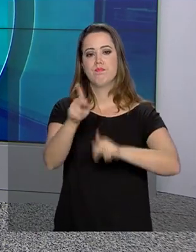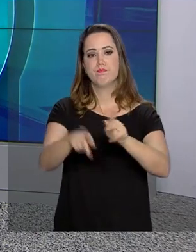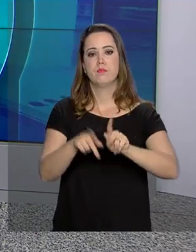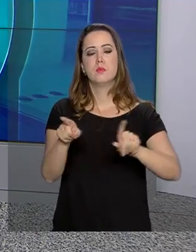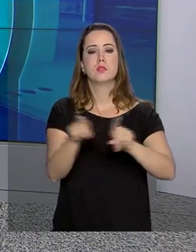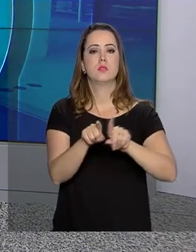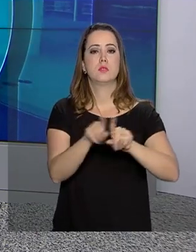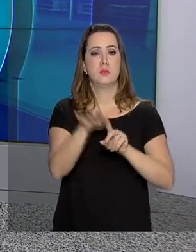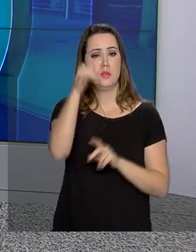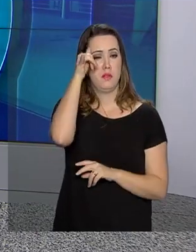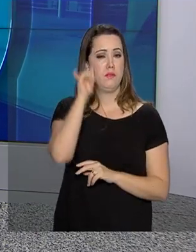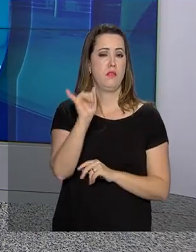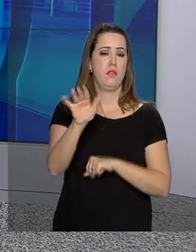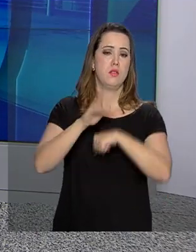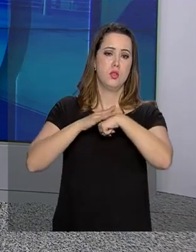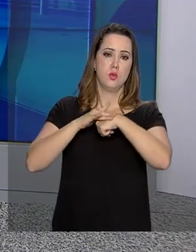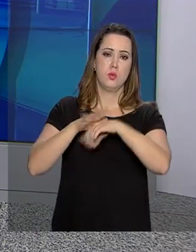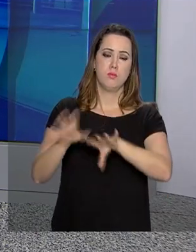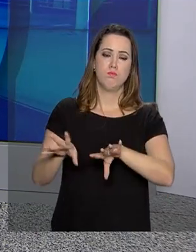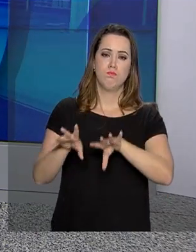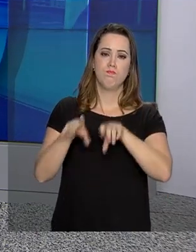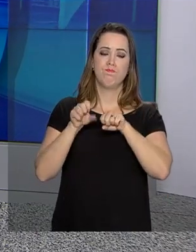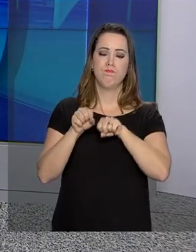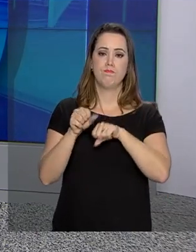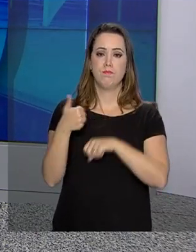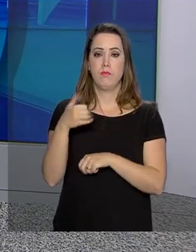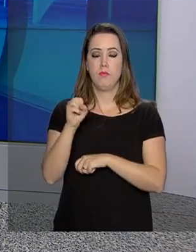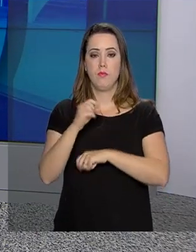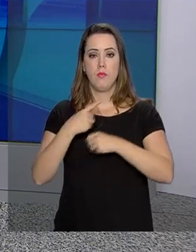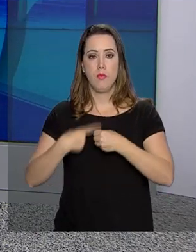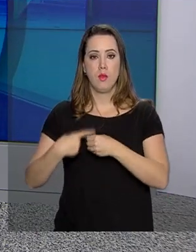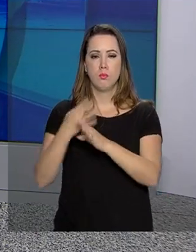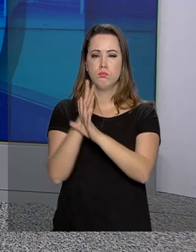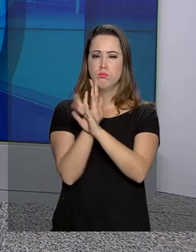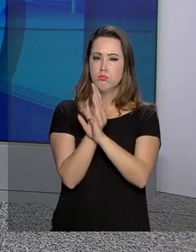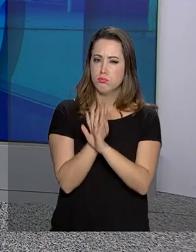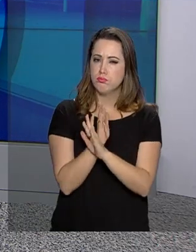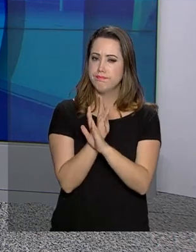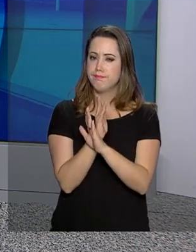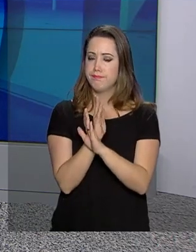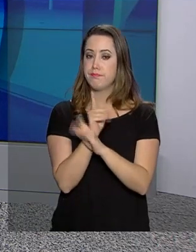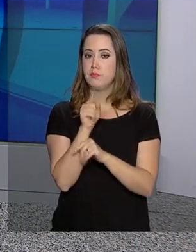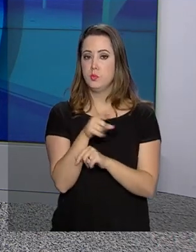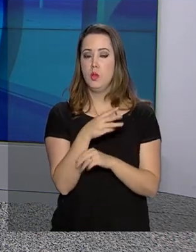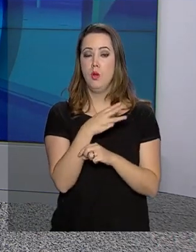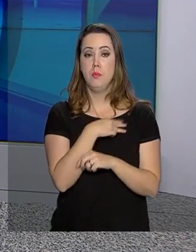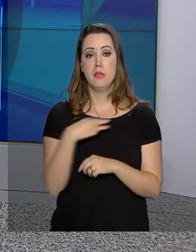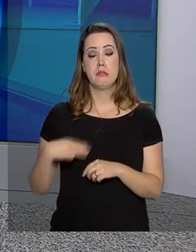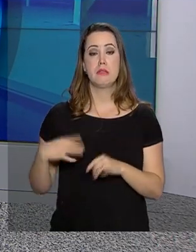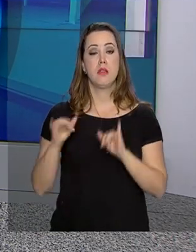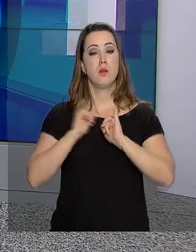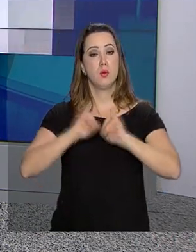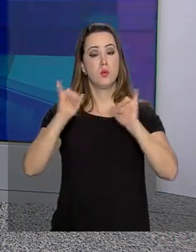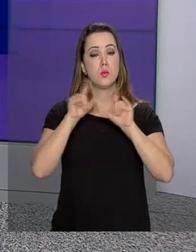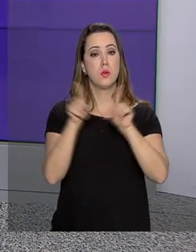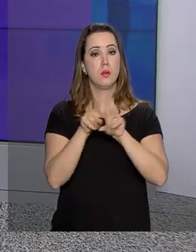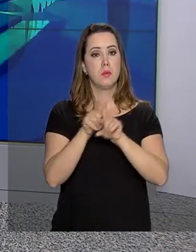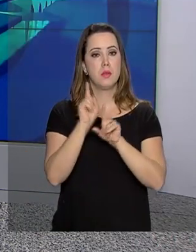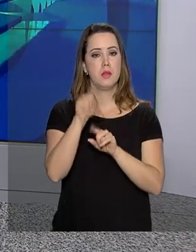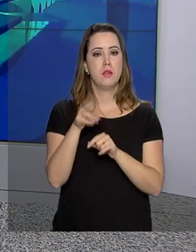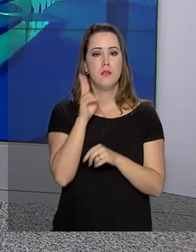população e também para prevenção de doenças em 18 municípios o ministério anunciou ainda que vai